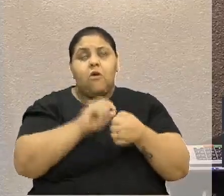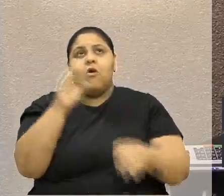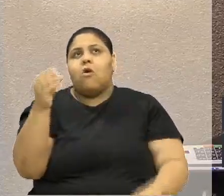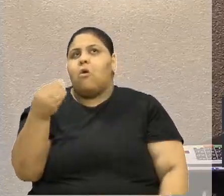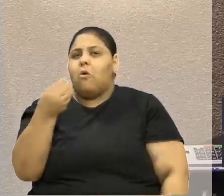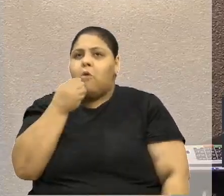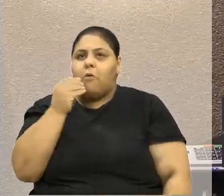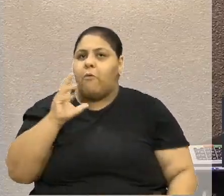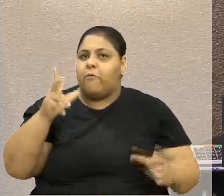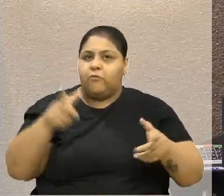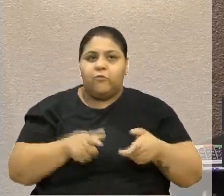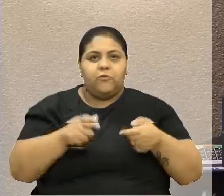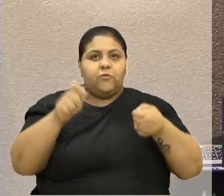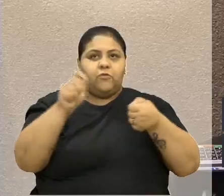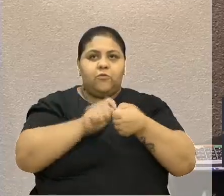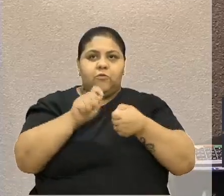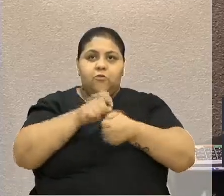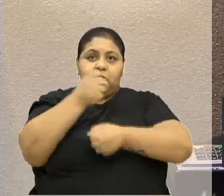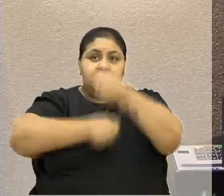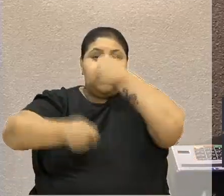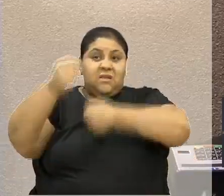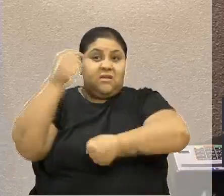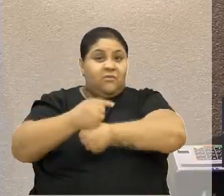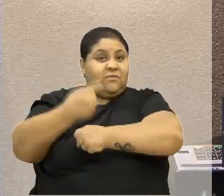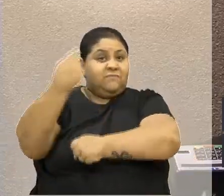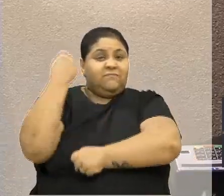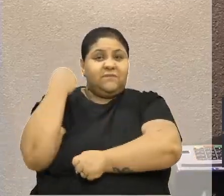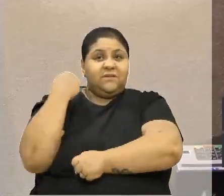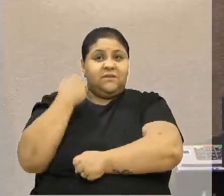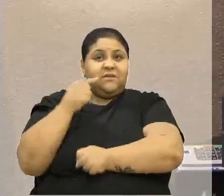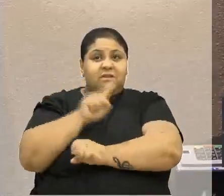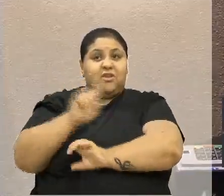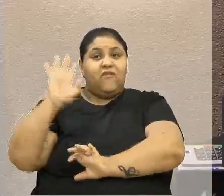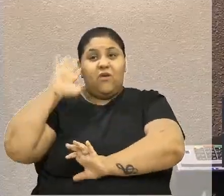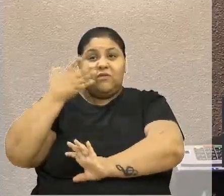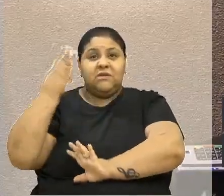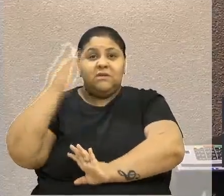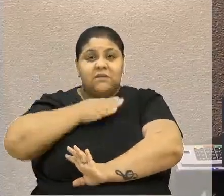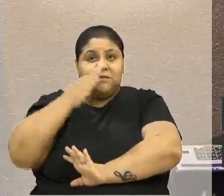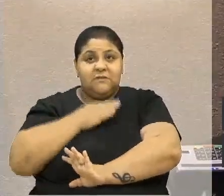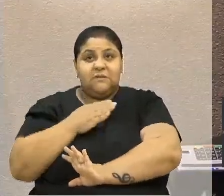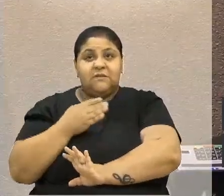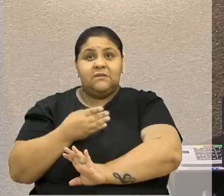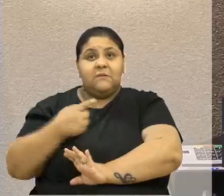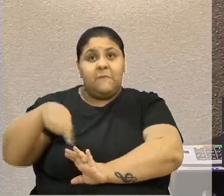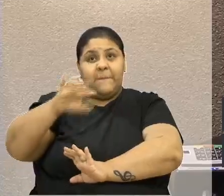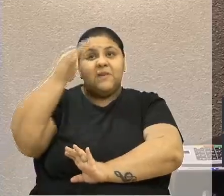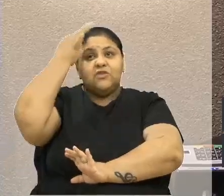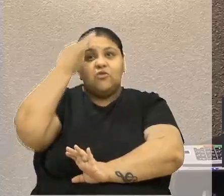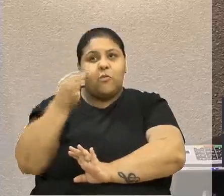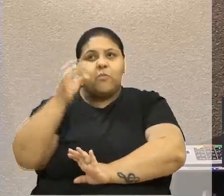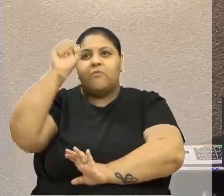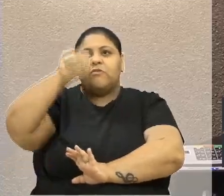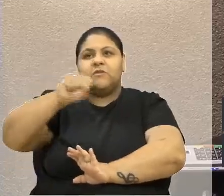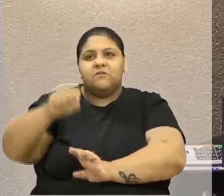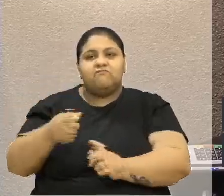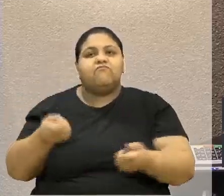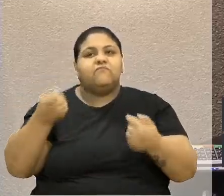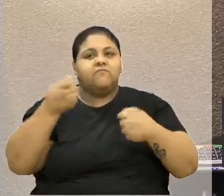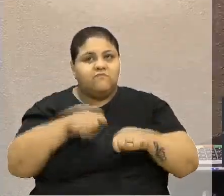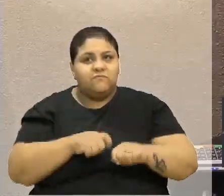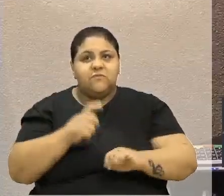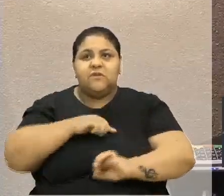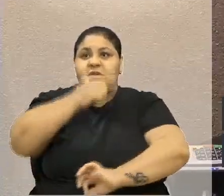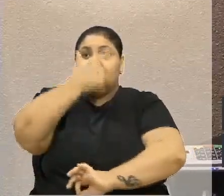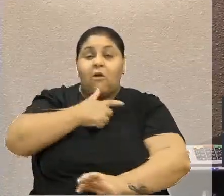tudo aquilo que não foi feito em anos anteriores não vai acontecer de uma hora para outra, né? Mas a gente entende, sim, essa necessidade, e eu